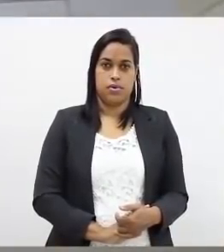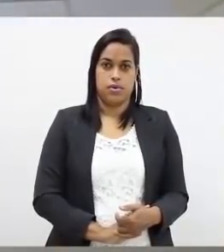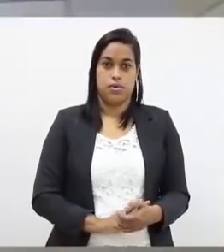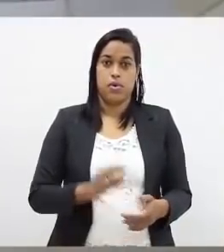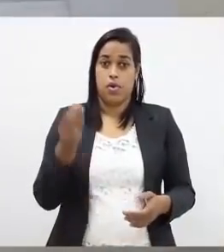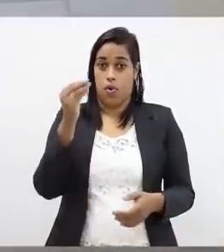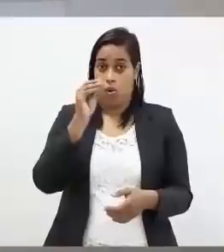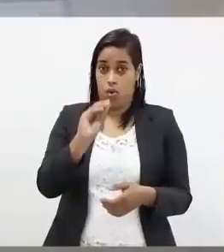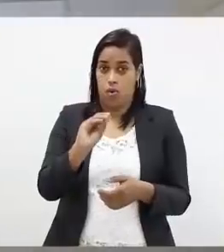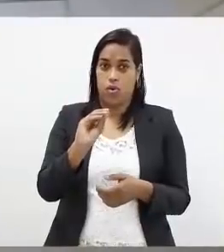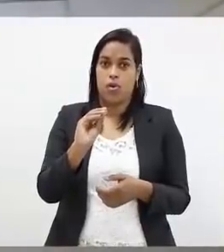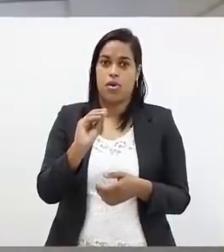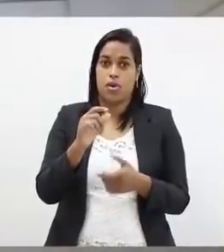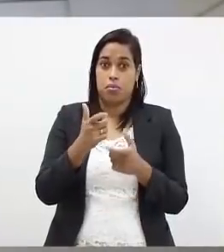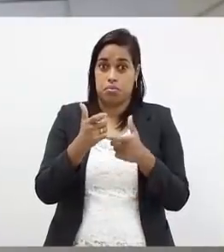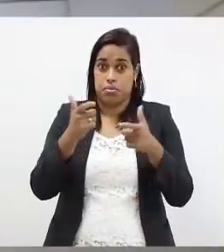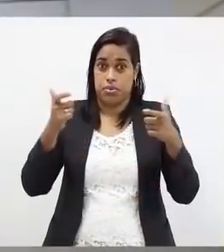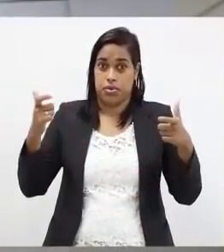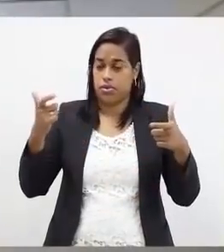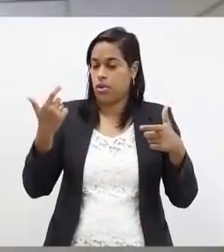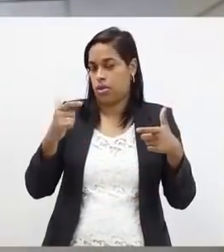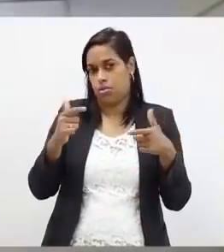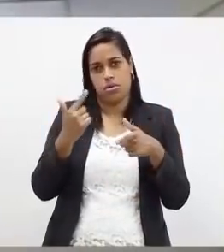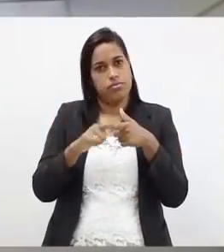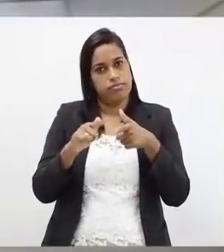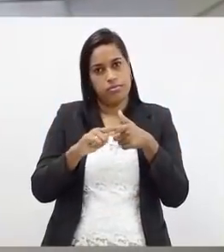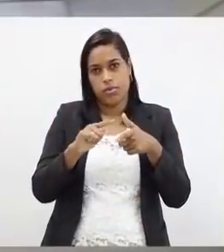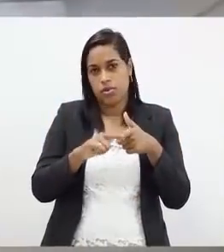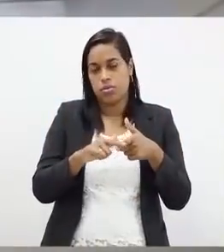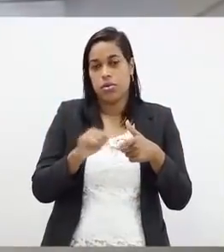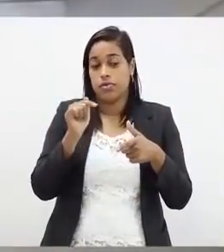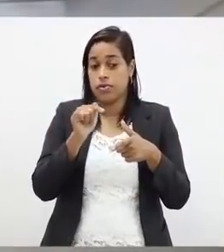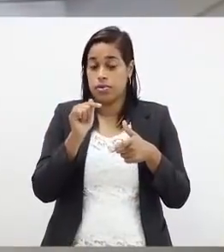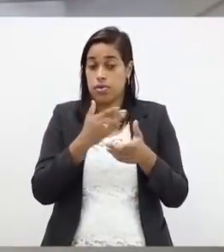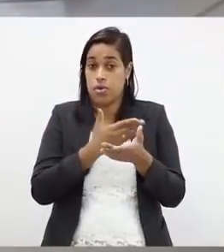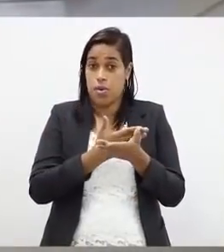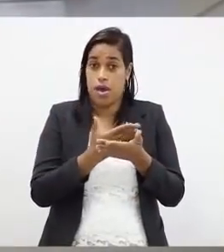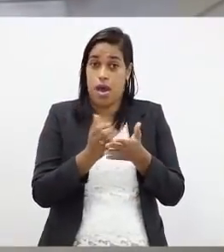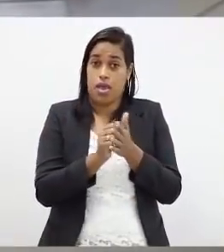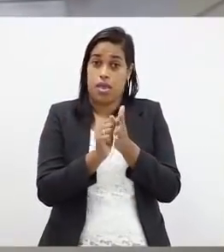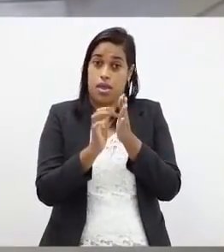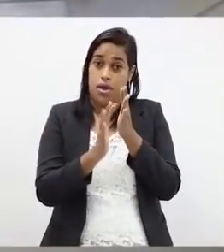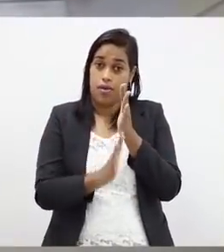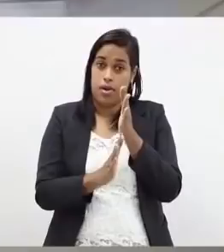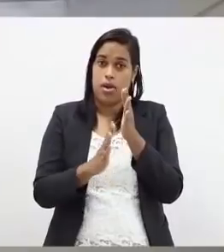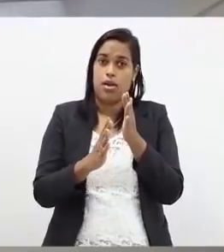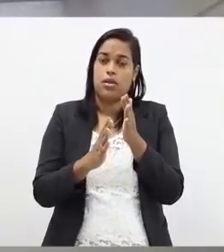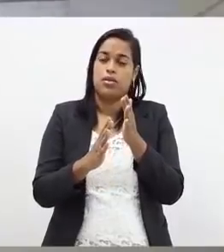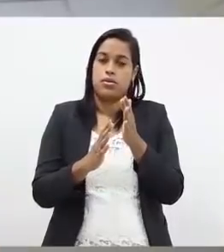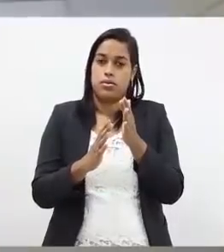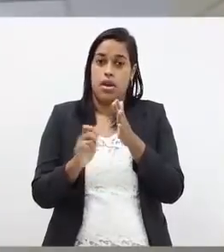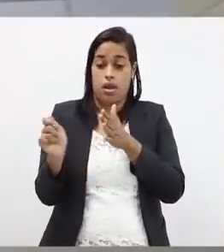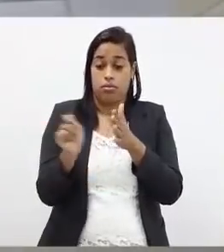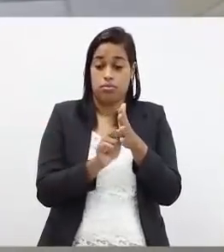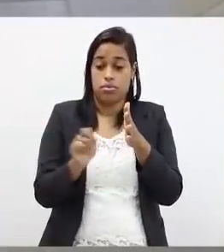Coloquei a medida um pouco maior, não tem problema. Você vem na parte do exercício, ó, do papel, e